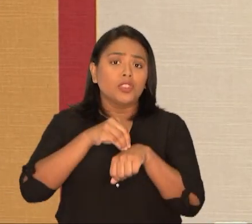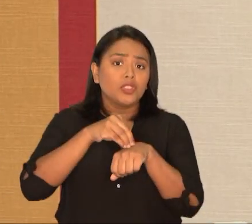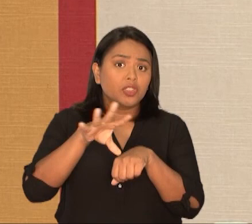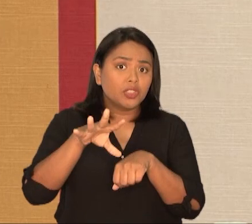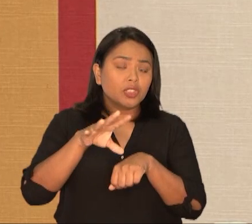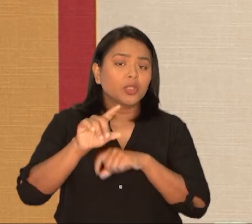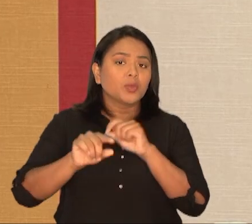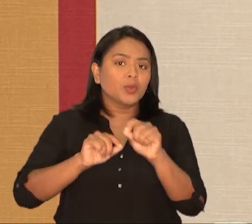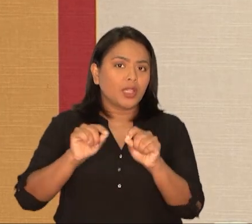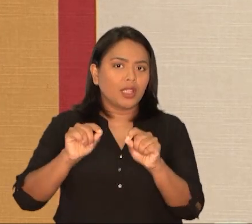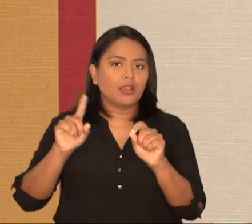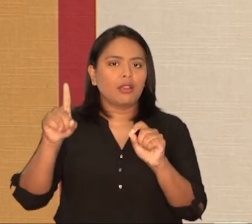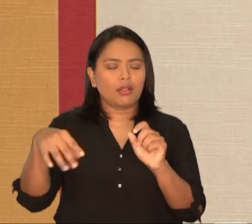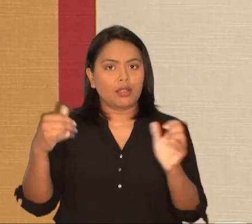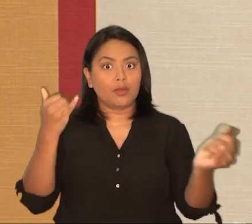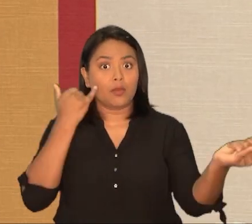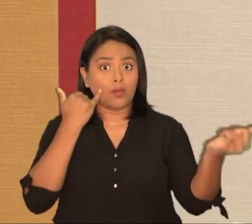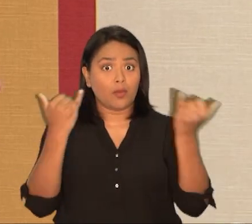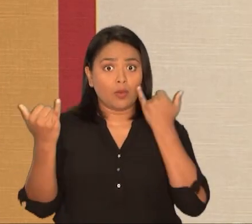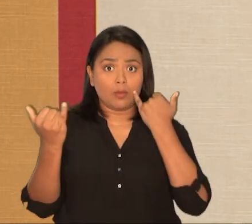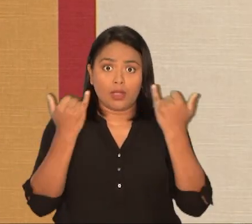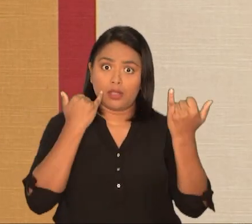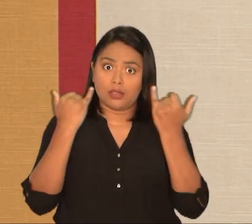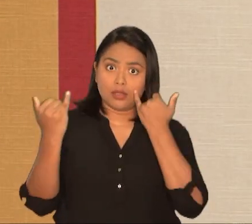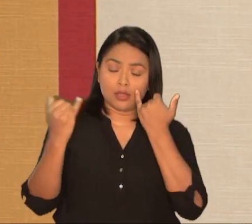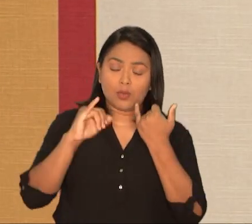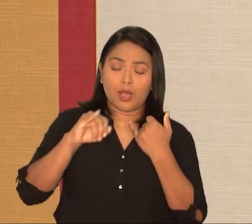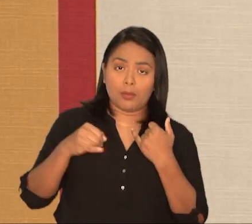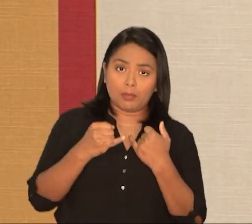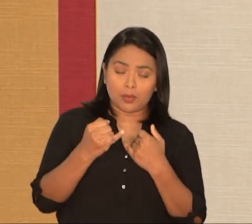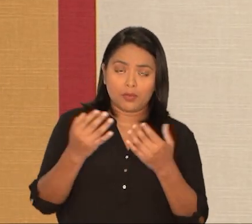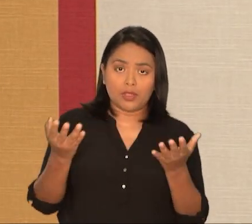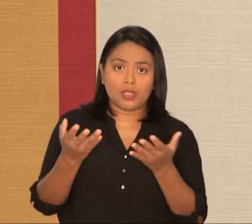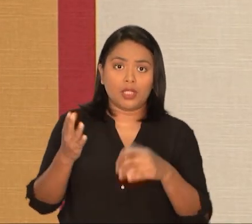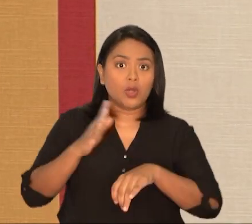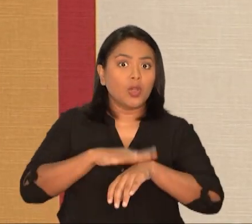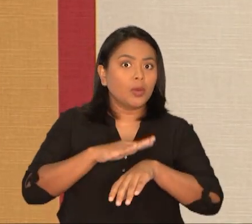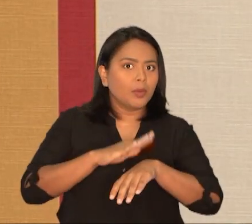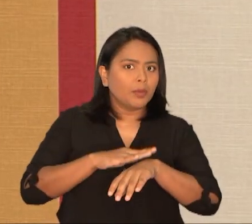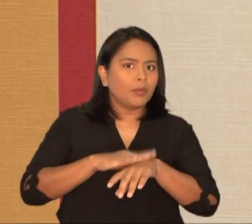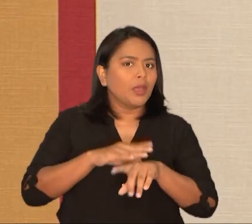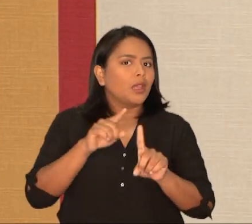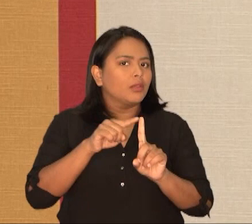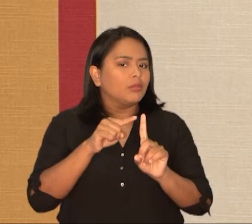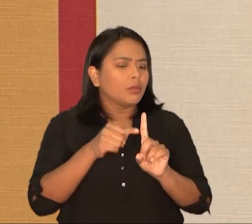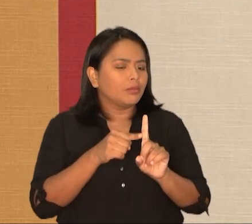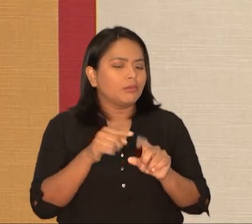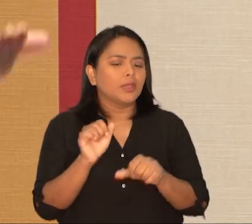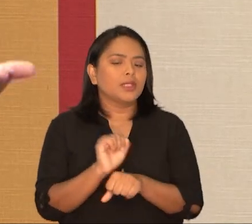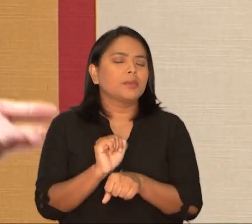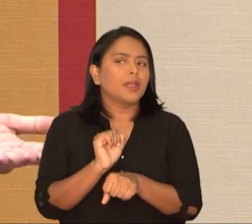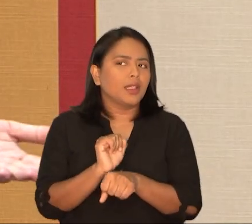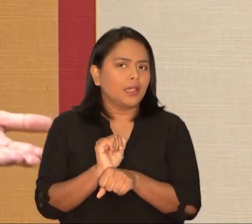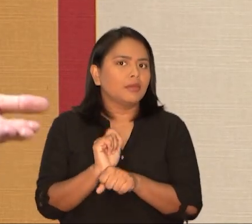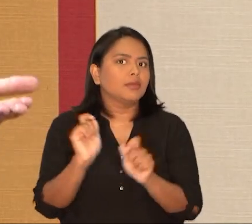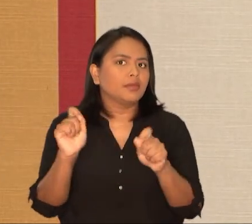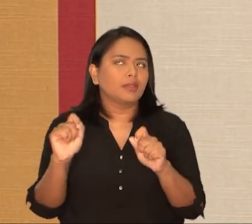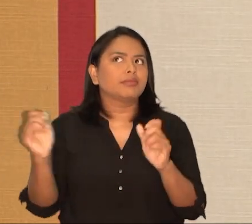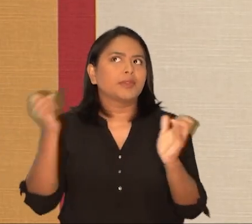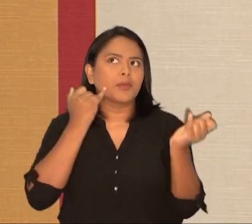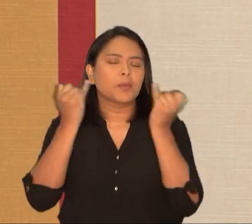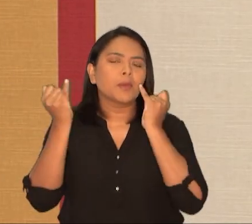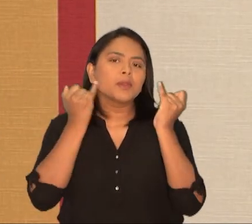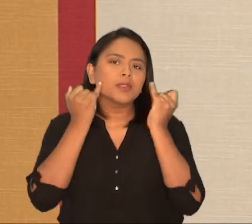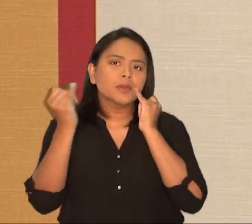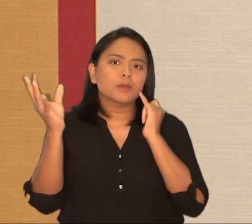se informe durante a gestação. Aproveita esse momento que você está vivendo aí de espera para entender melhor sobre todo esse